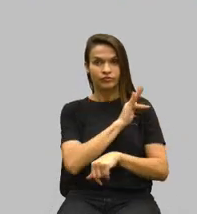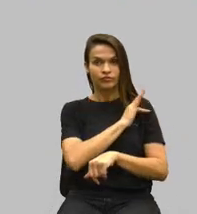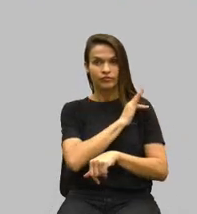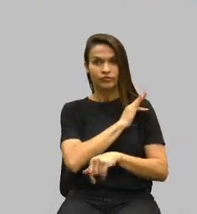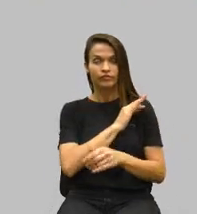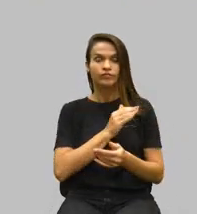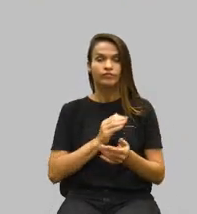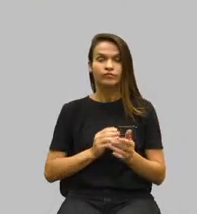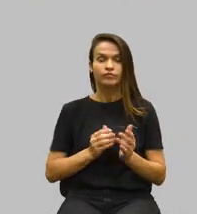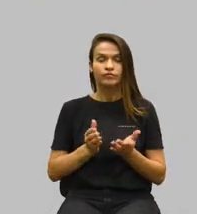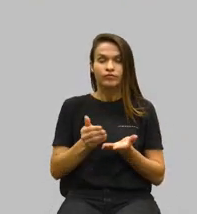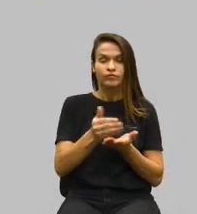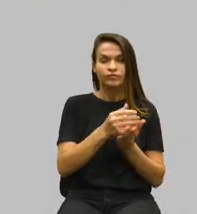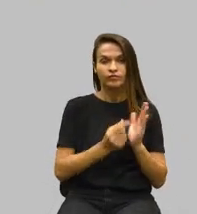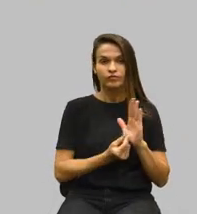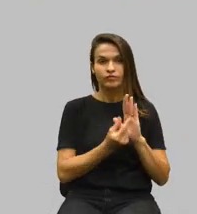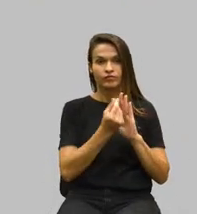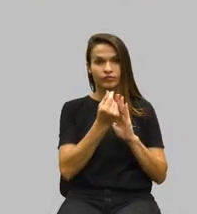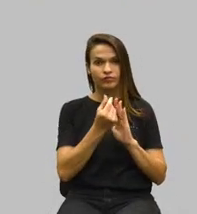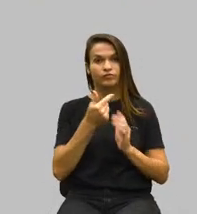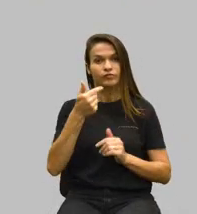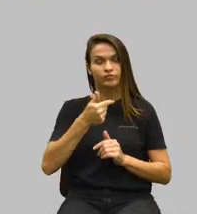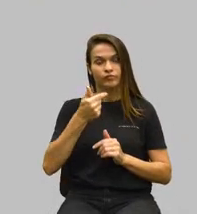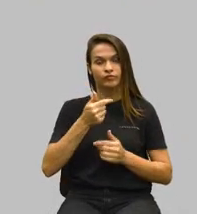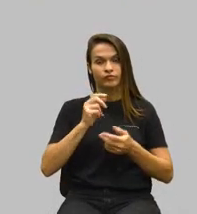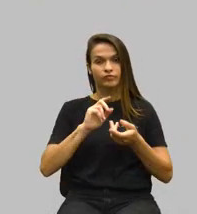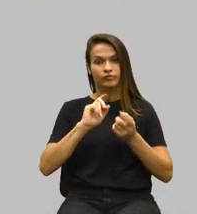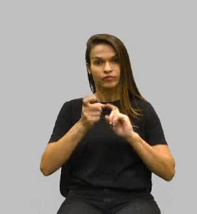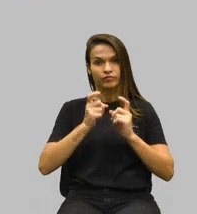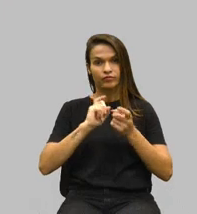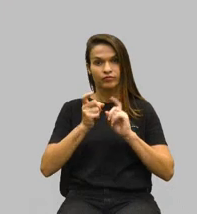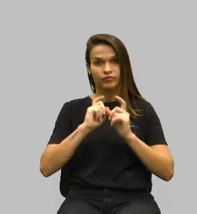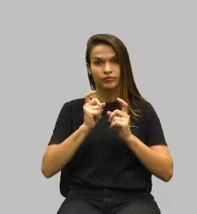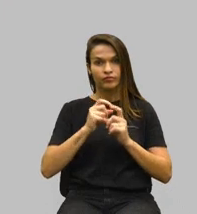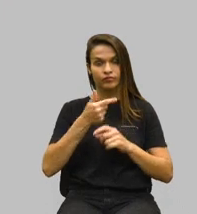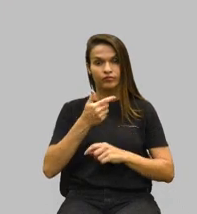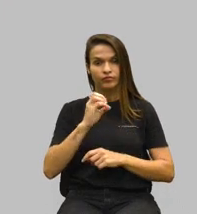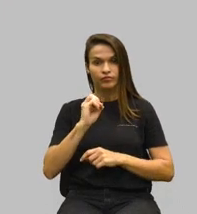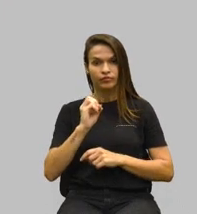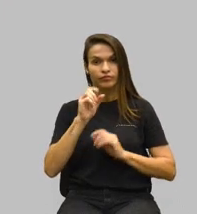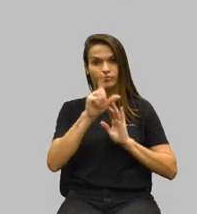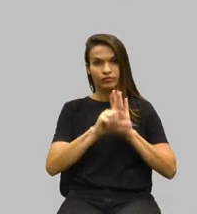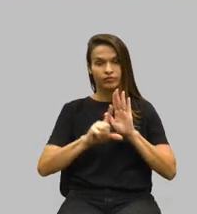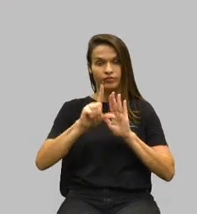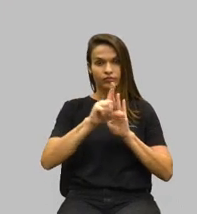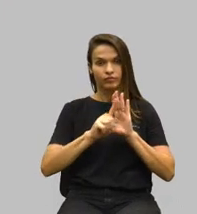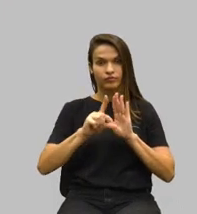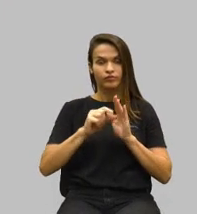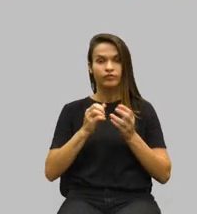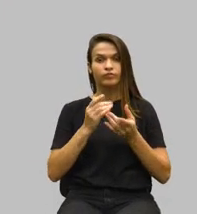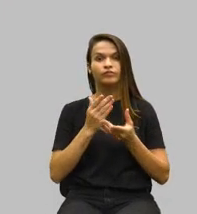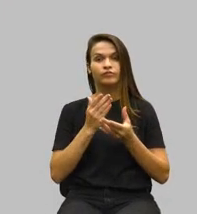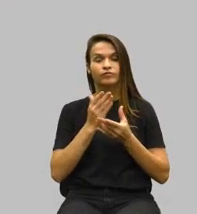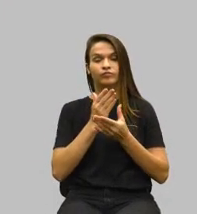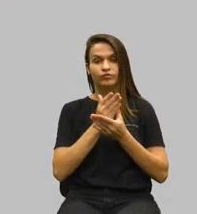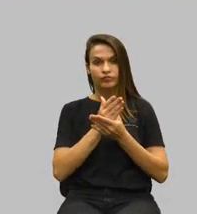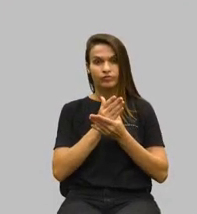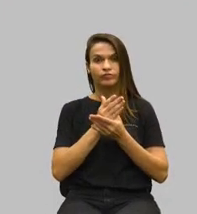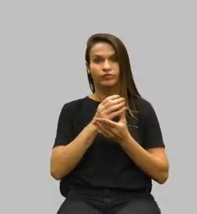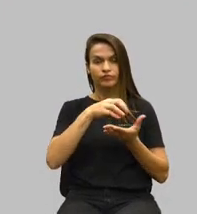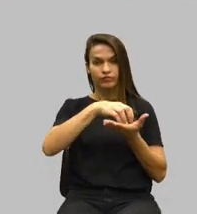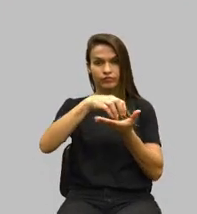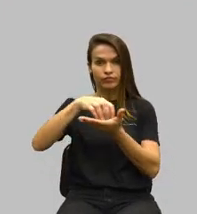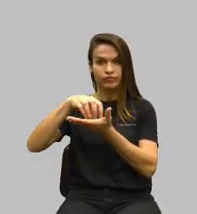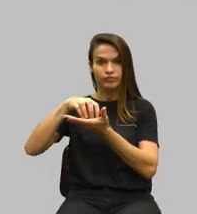contas da segunda sessão Legislativa ordinária da 20ª legislatura processo qual dirigentes de órgãos e